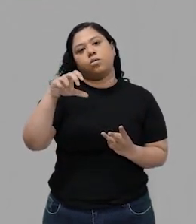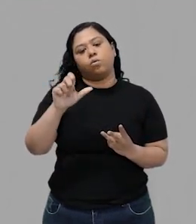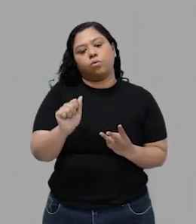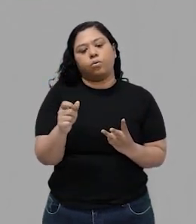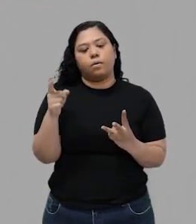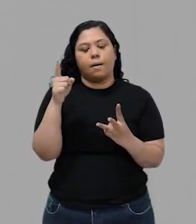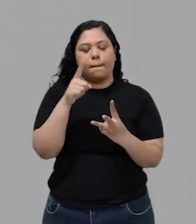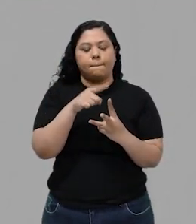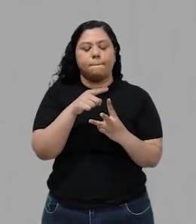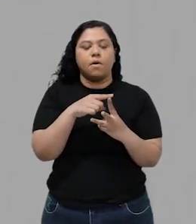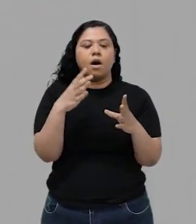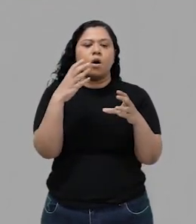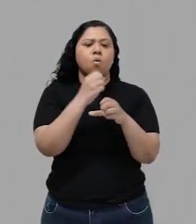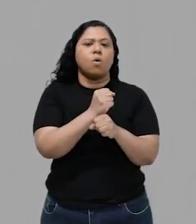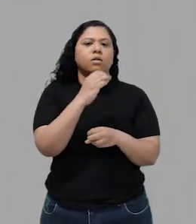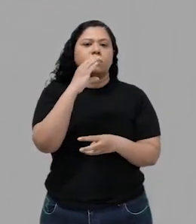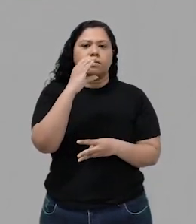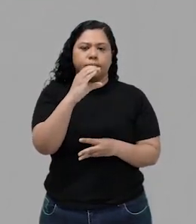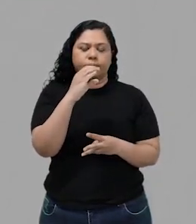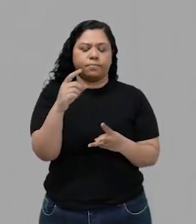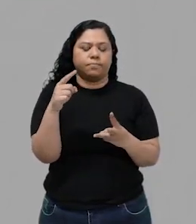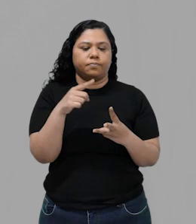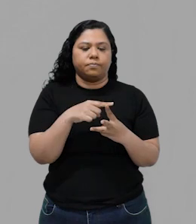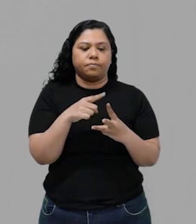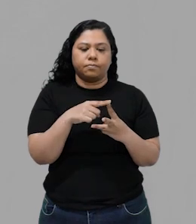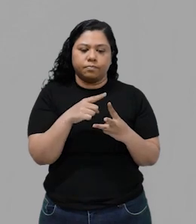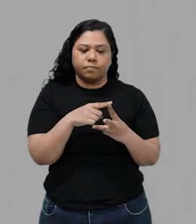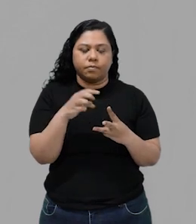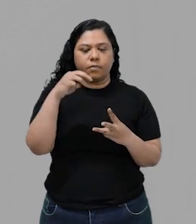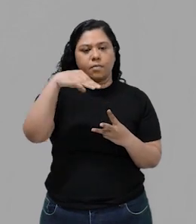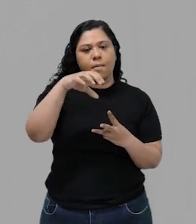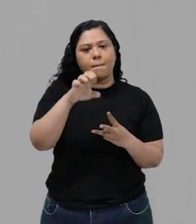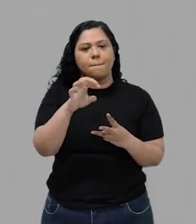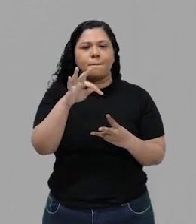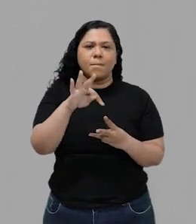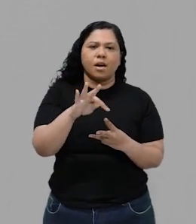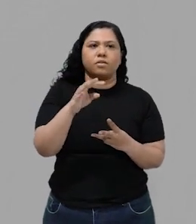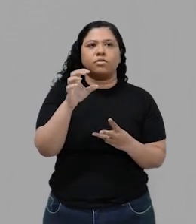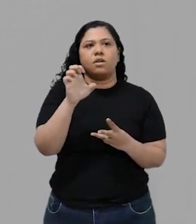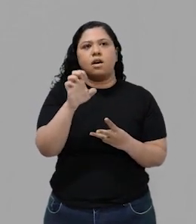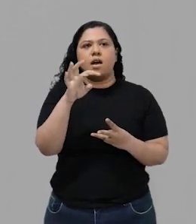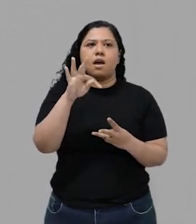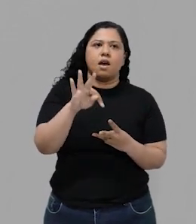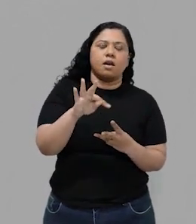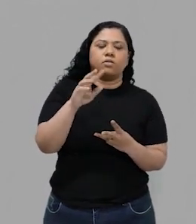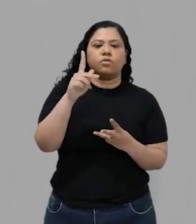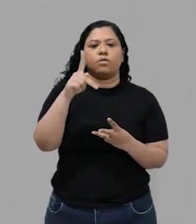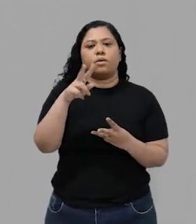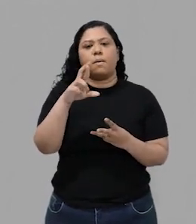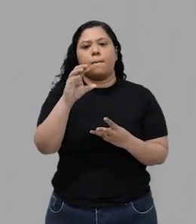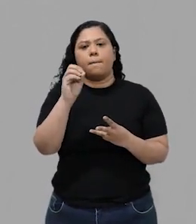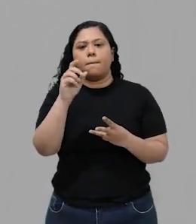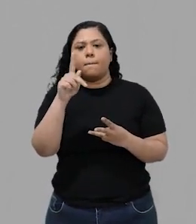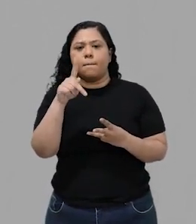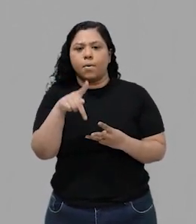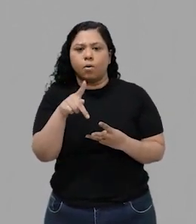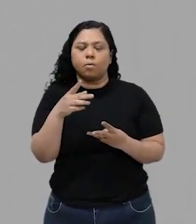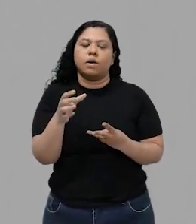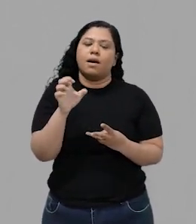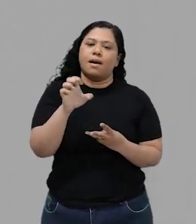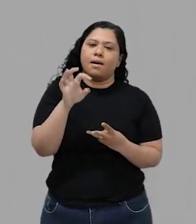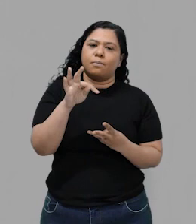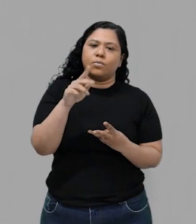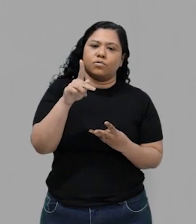prefixo, que é a quantidade de carbonos, né? Met, et, prop, but, pent, ex,